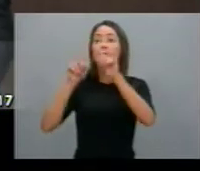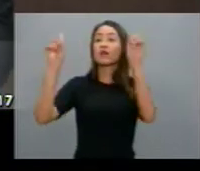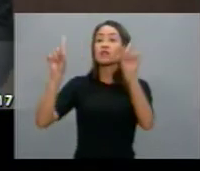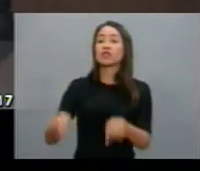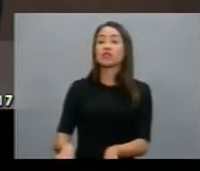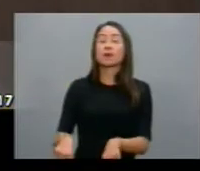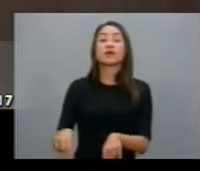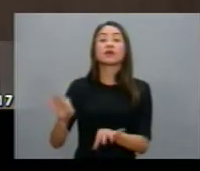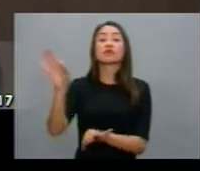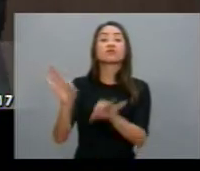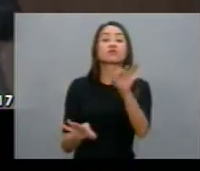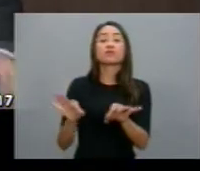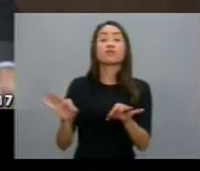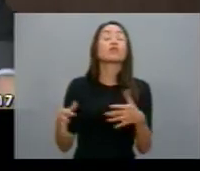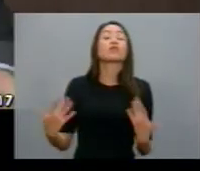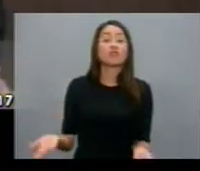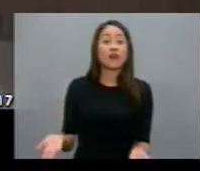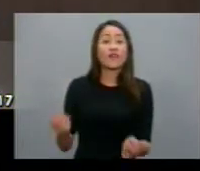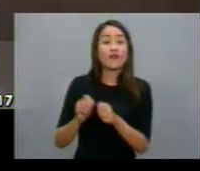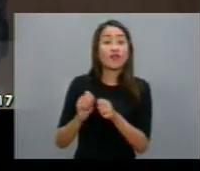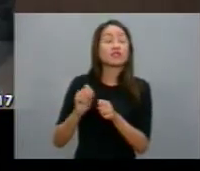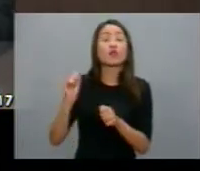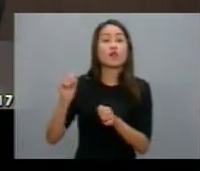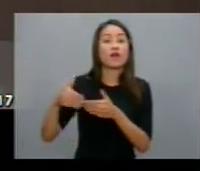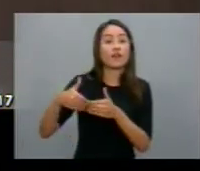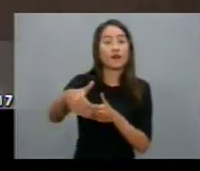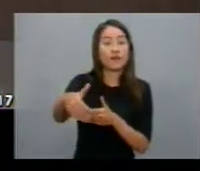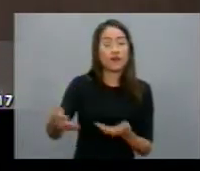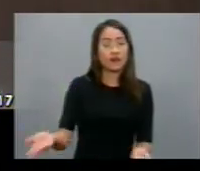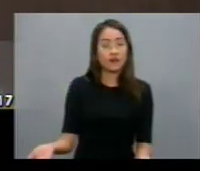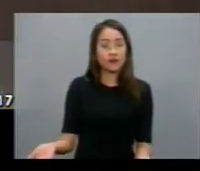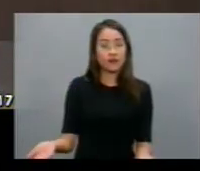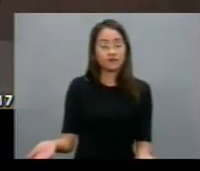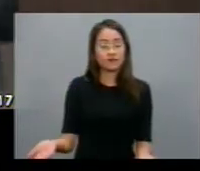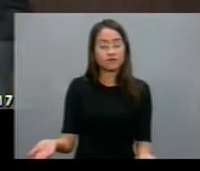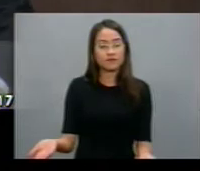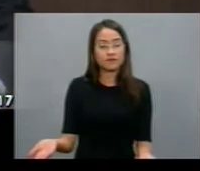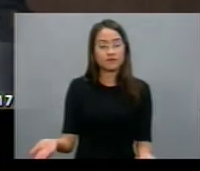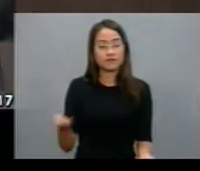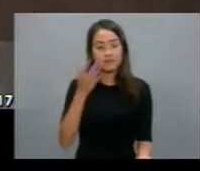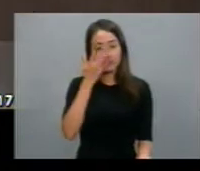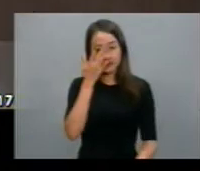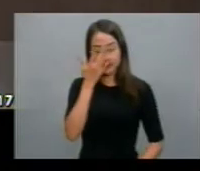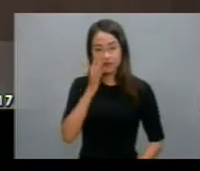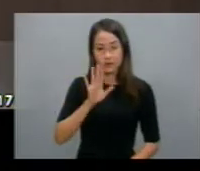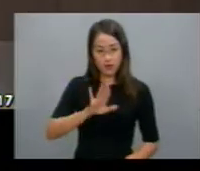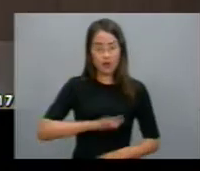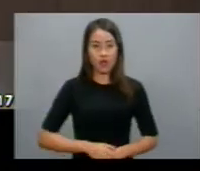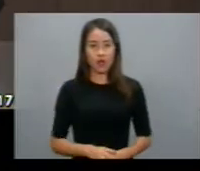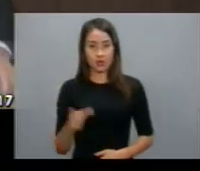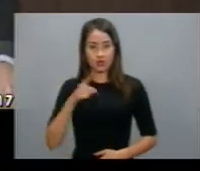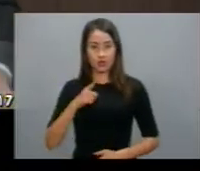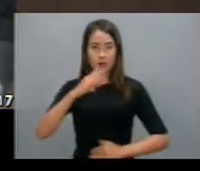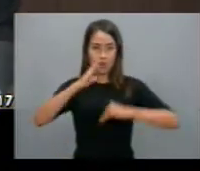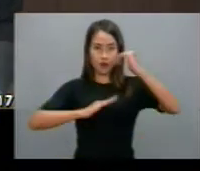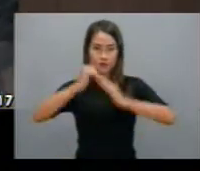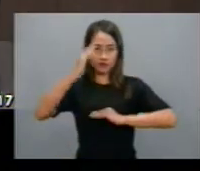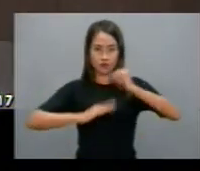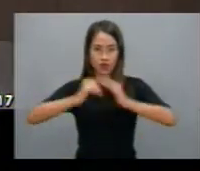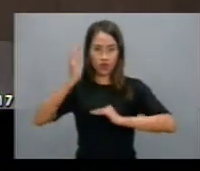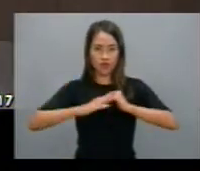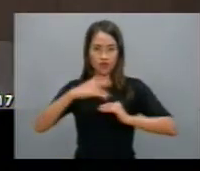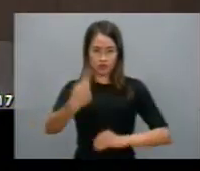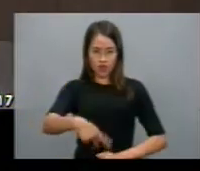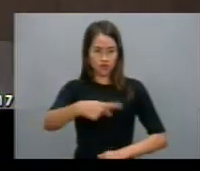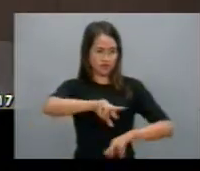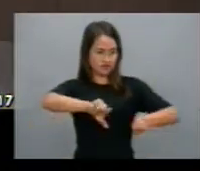curto, médio e longo prazo. Aqui há profissionais de várias políticas públicas. Eu